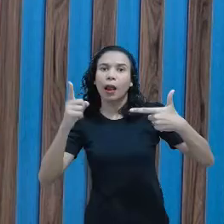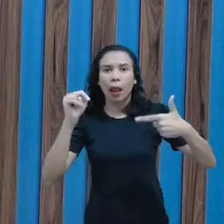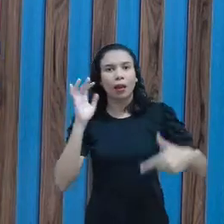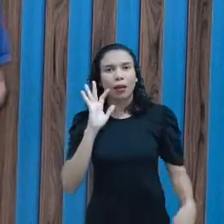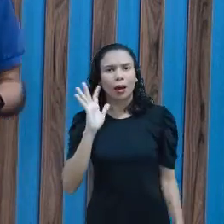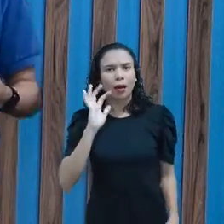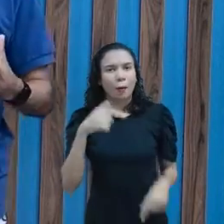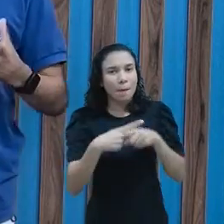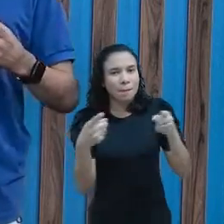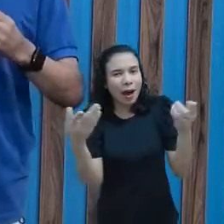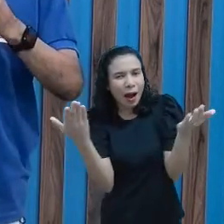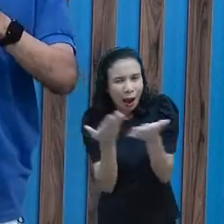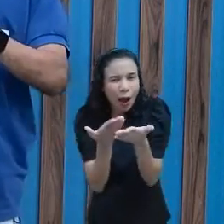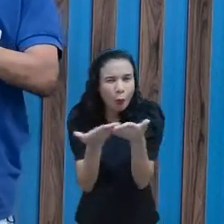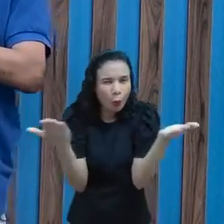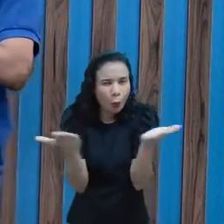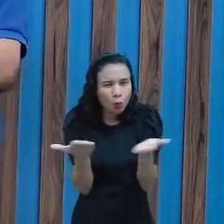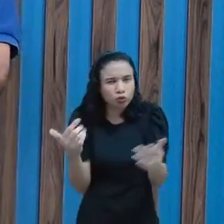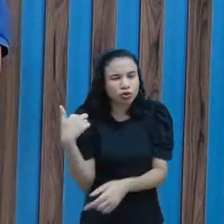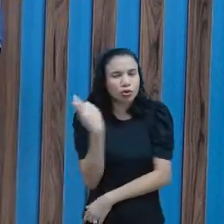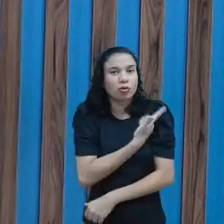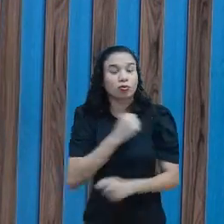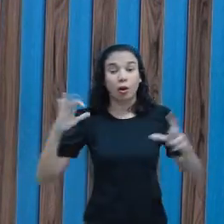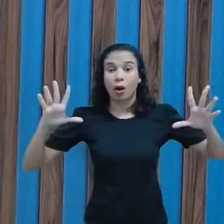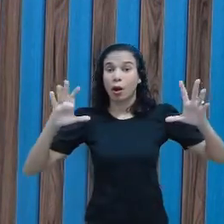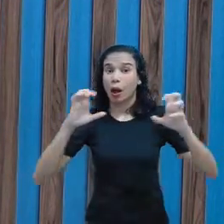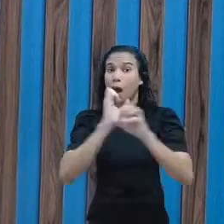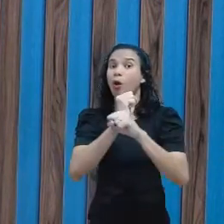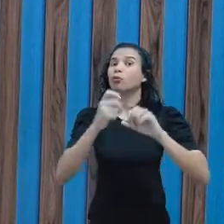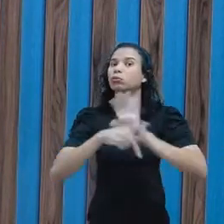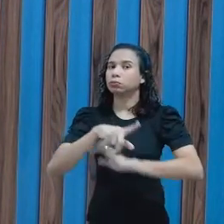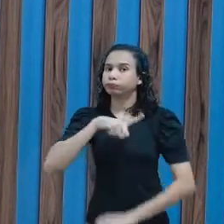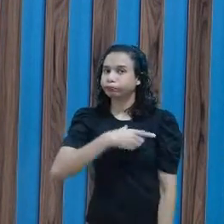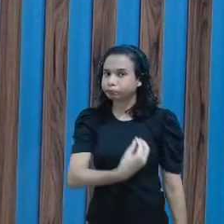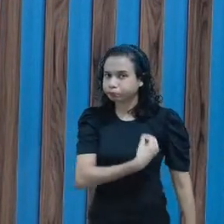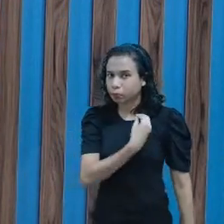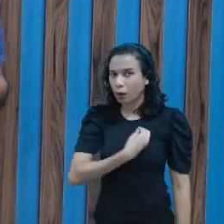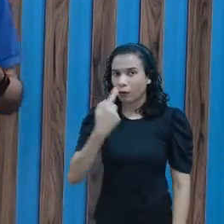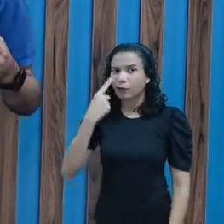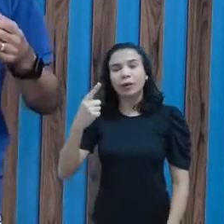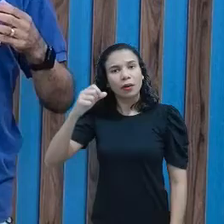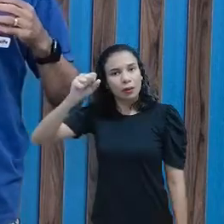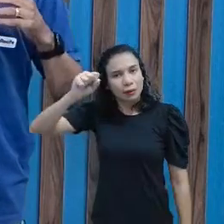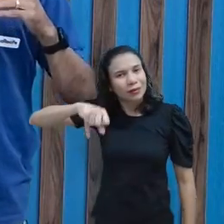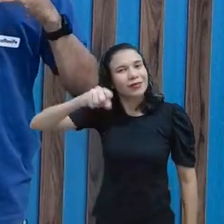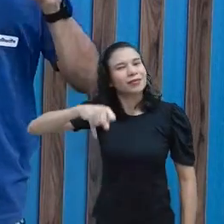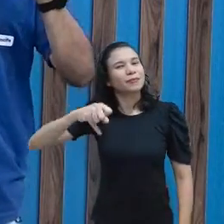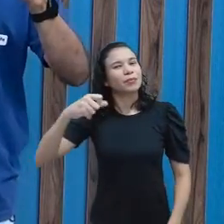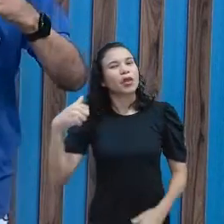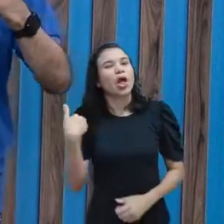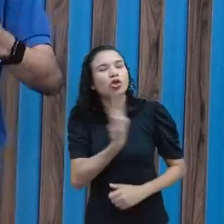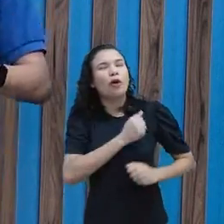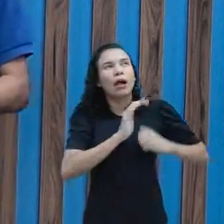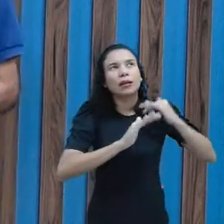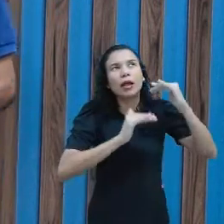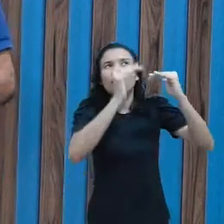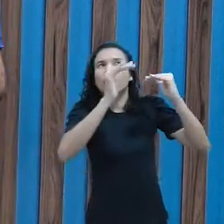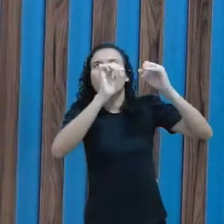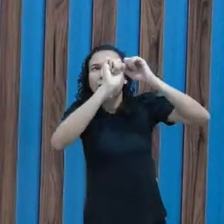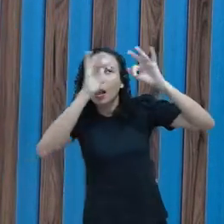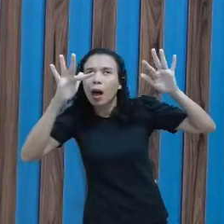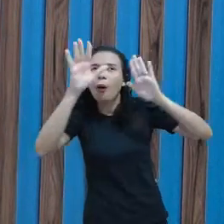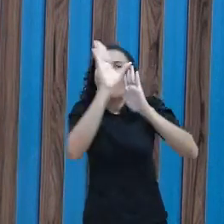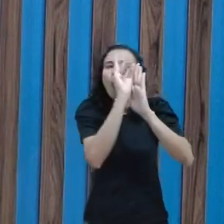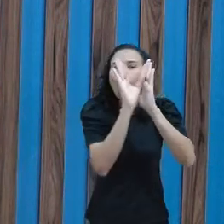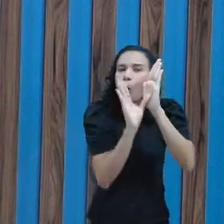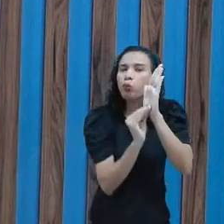que nesta aula a gente vai fazer alguns cálculos envolvendo essa parte de Pitágoras. Isso aí. A gente vai desenvolver aí bem esse